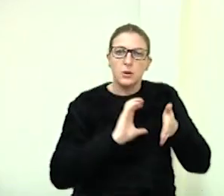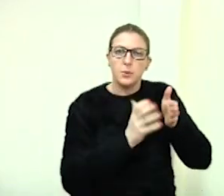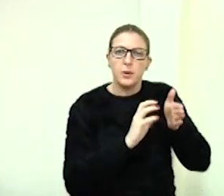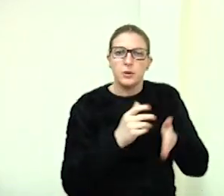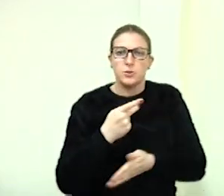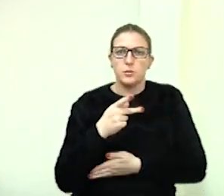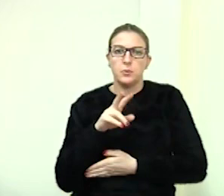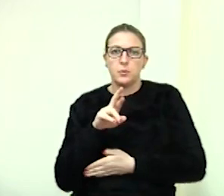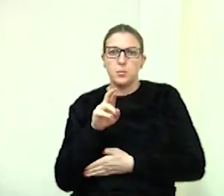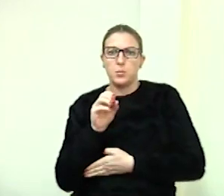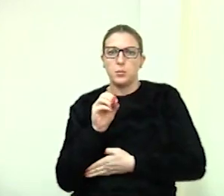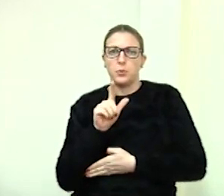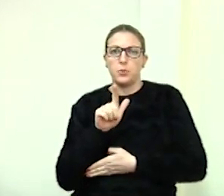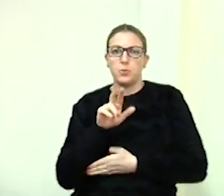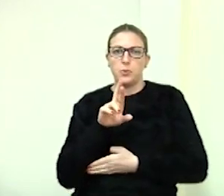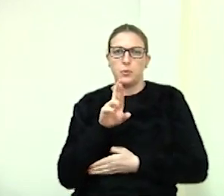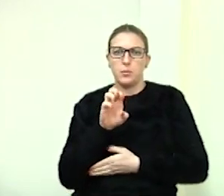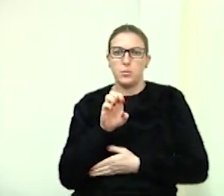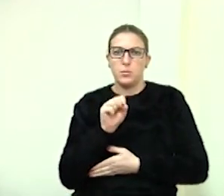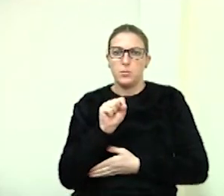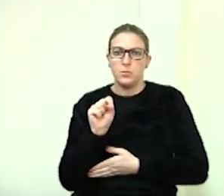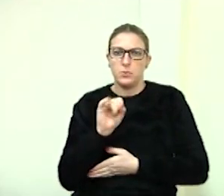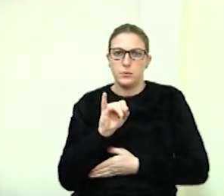bancada dos progressistas. Lido, senhor presidente.